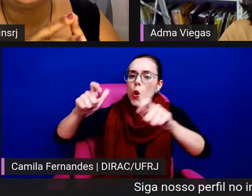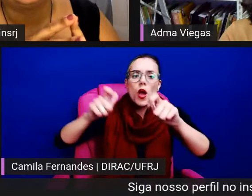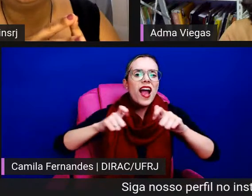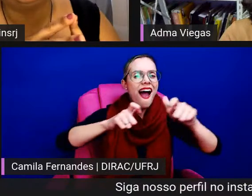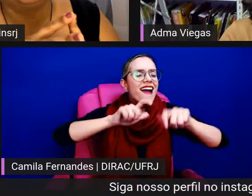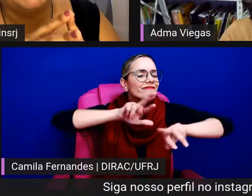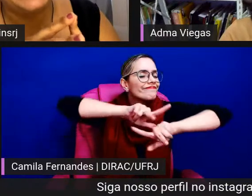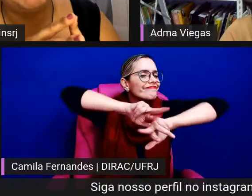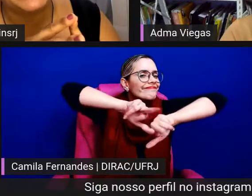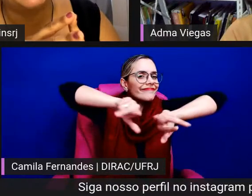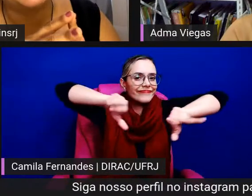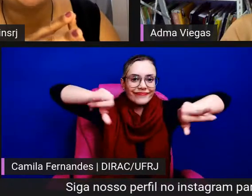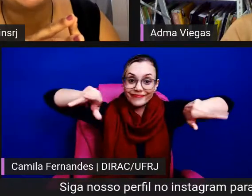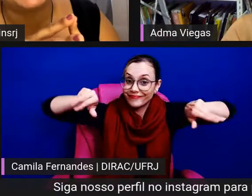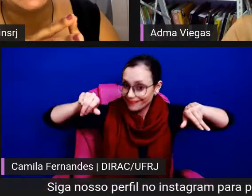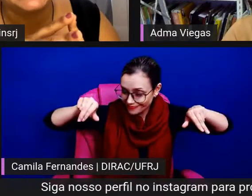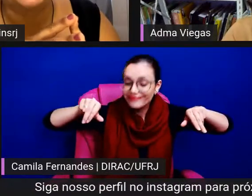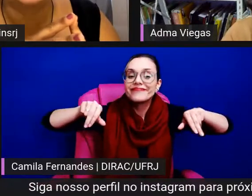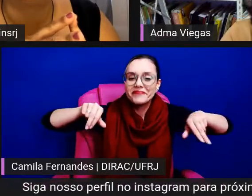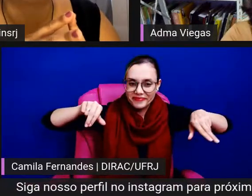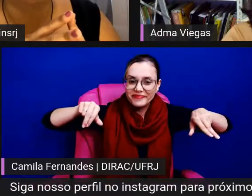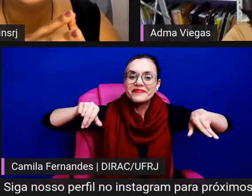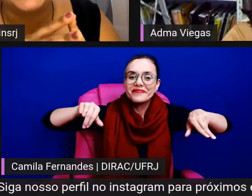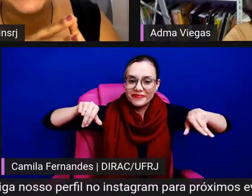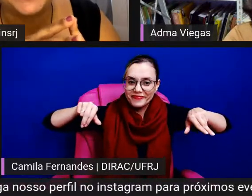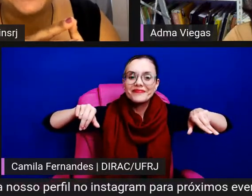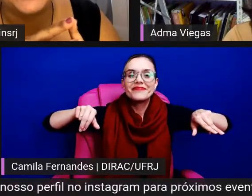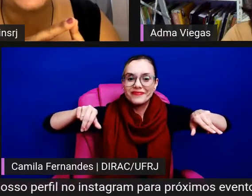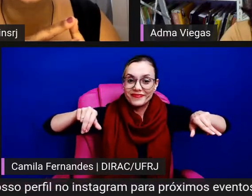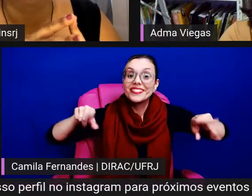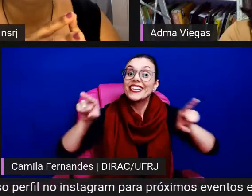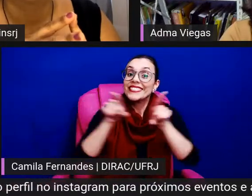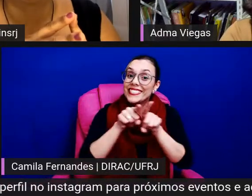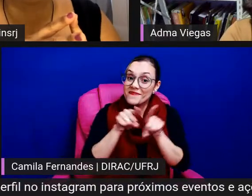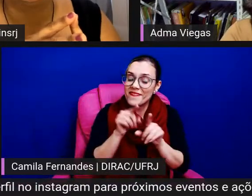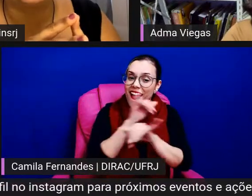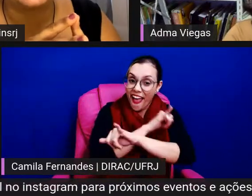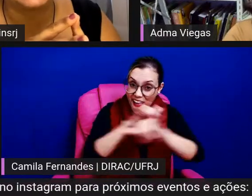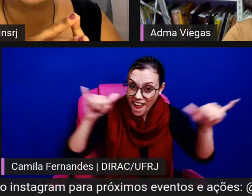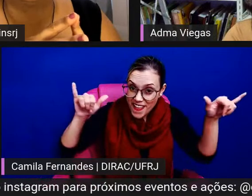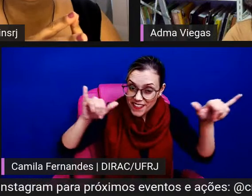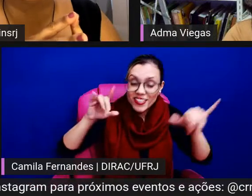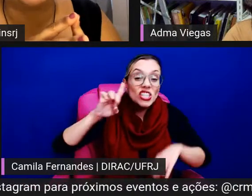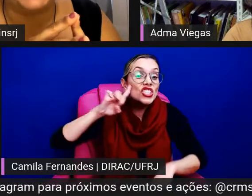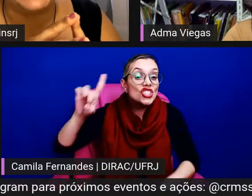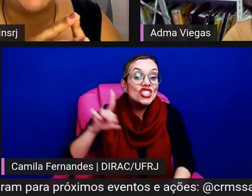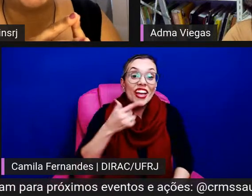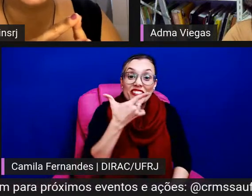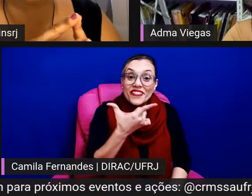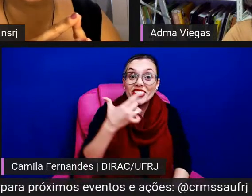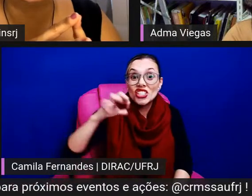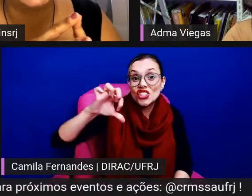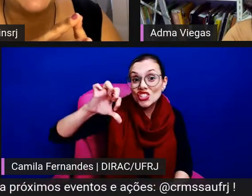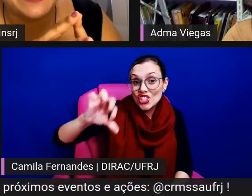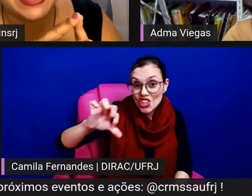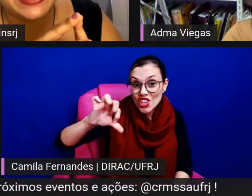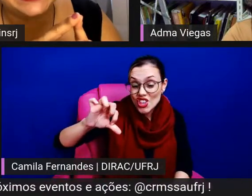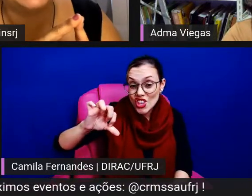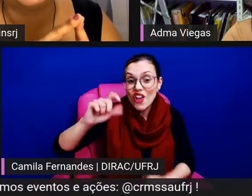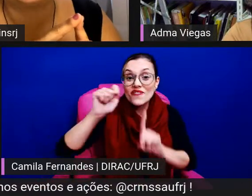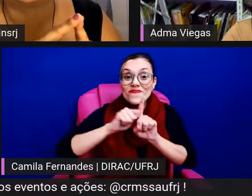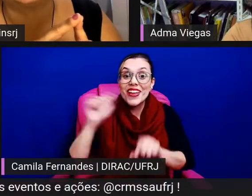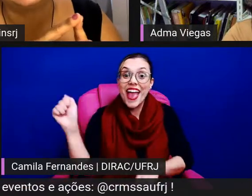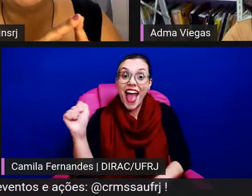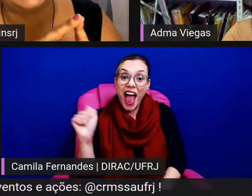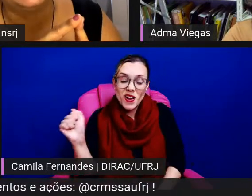resistimos. E, por fim, quero dizer para vocês que no dia 29 de agosto nós vamos fazer o Ocupa Sapatão